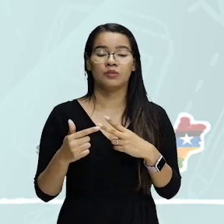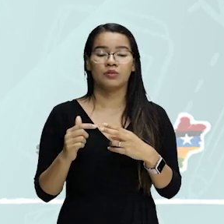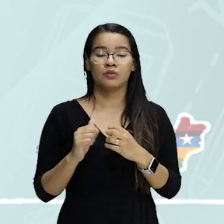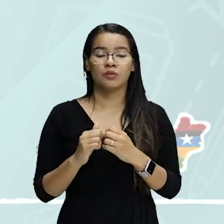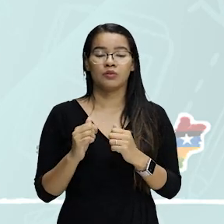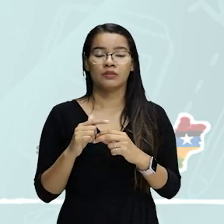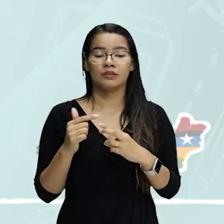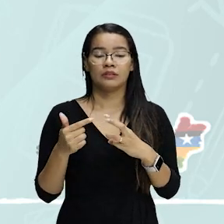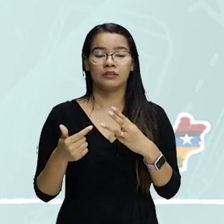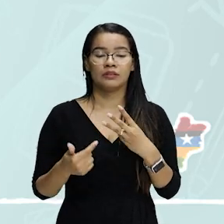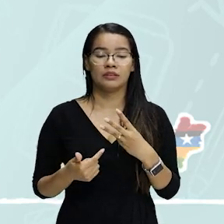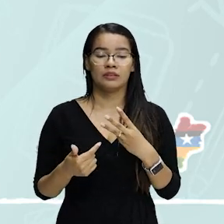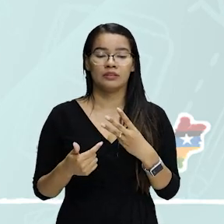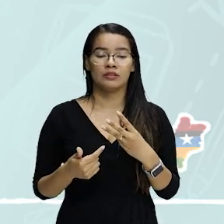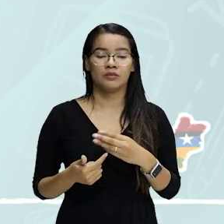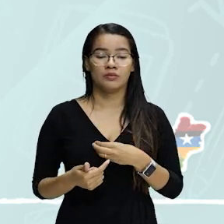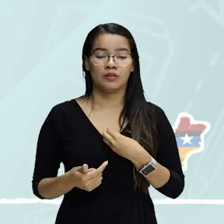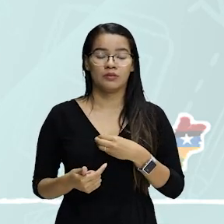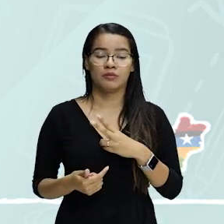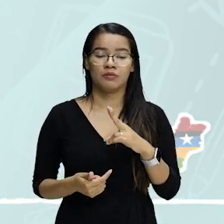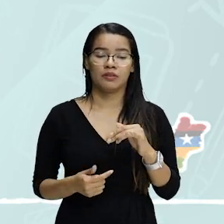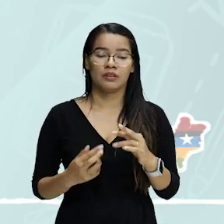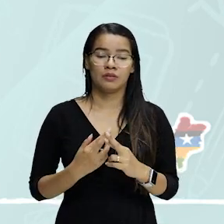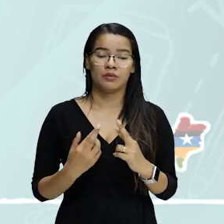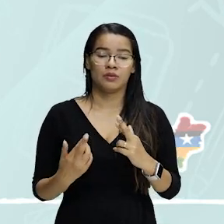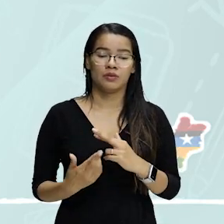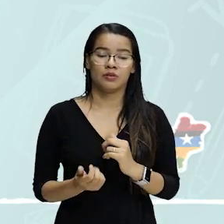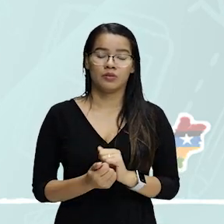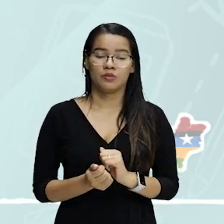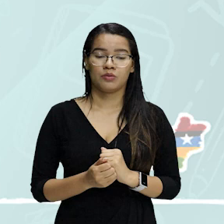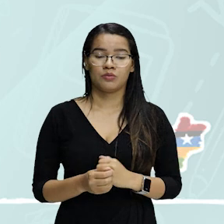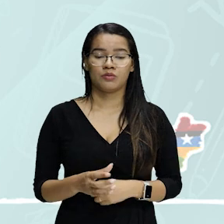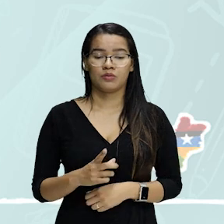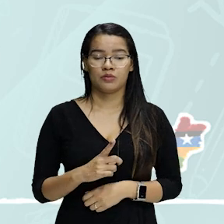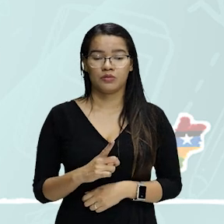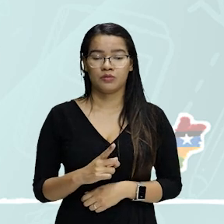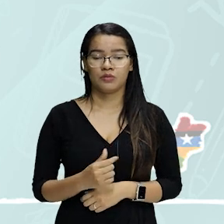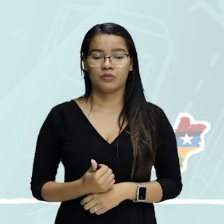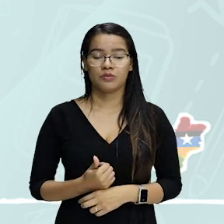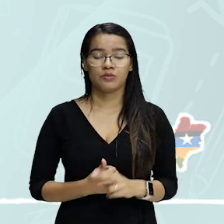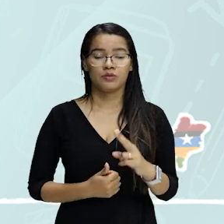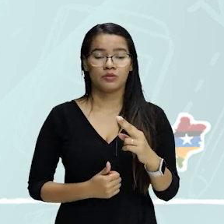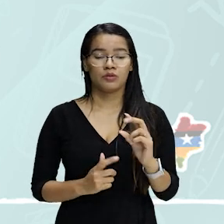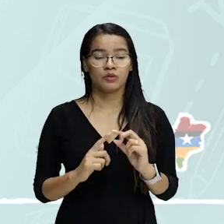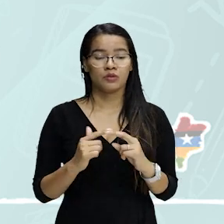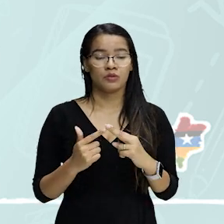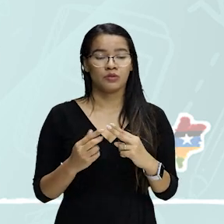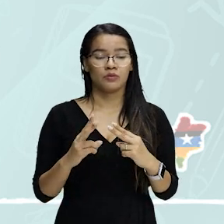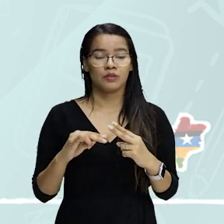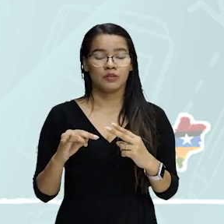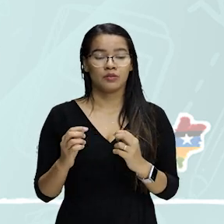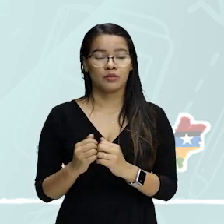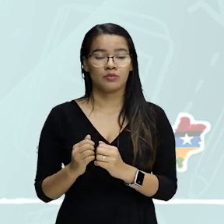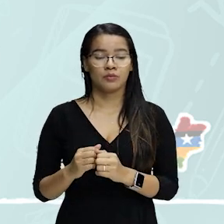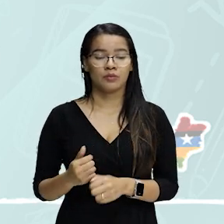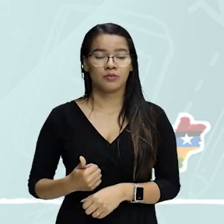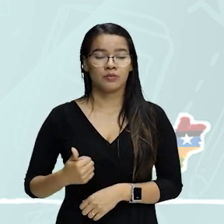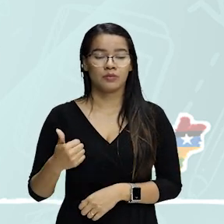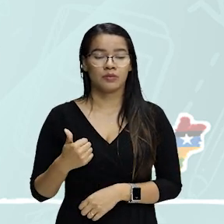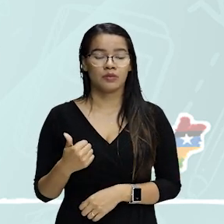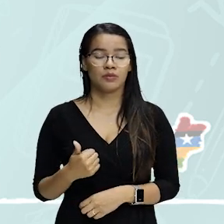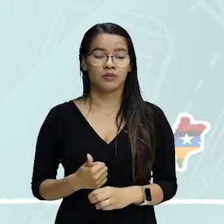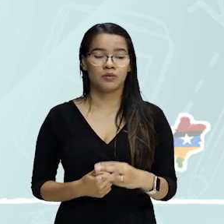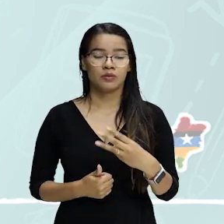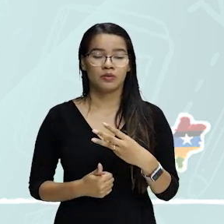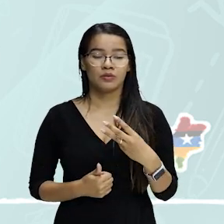estrofes. Vive vai rimar com tive, né? O segundo vai rimar com o primeiro da última e o terceiro verso